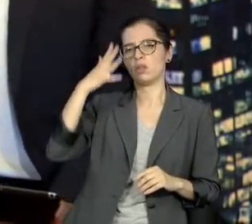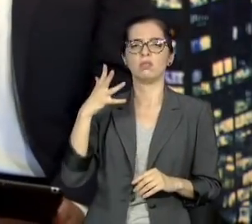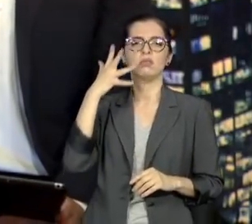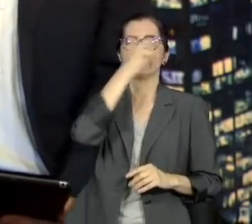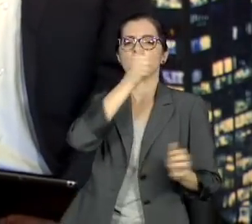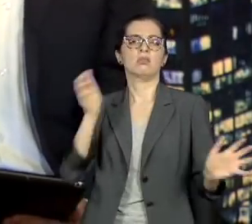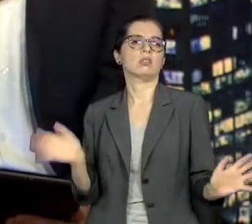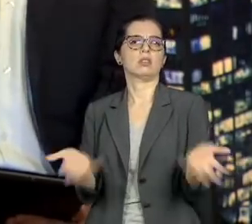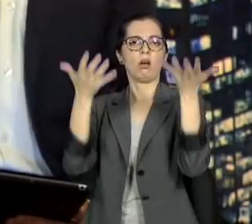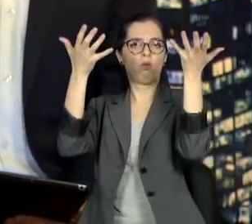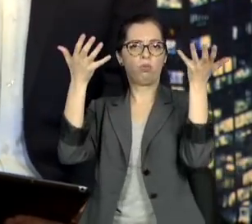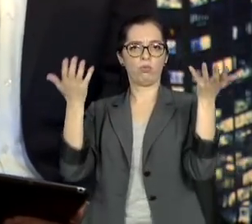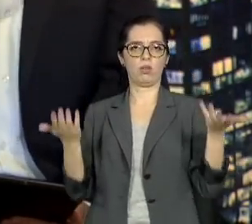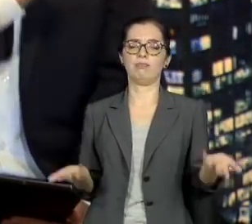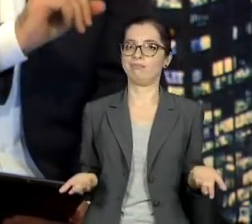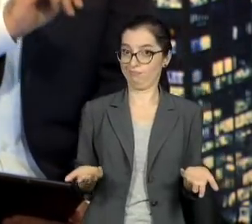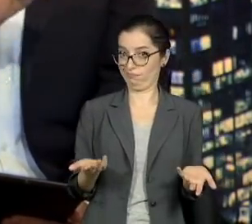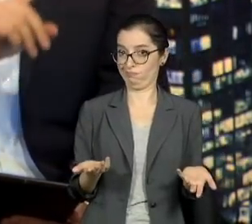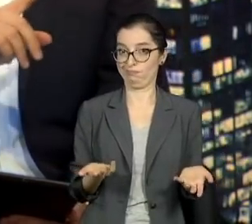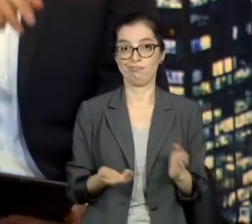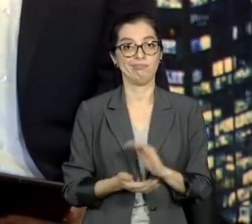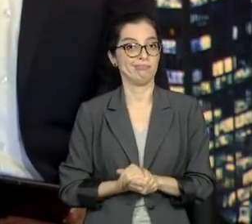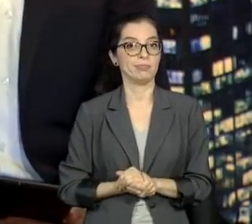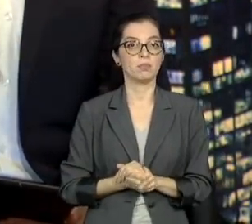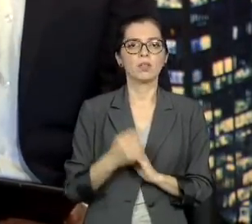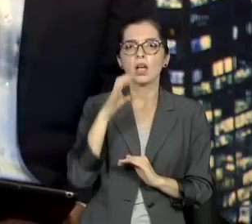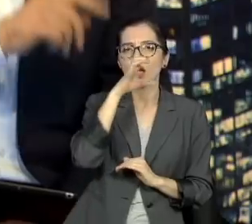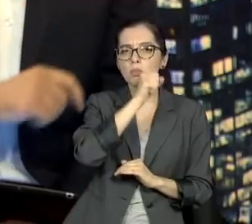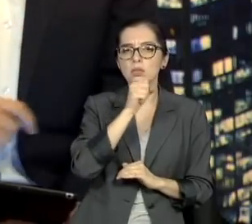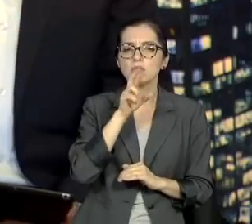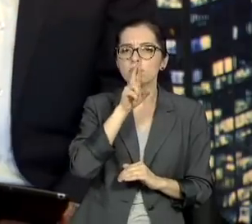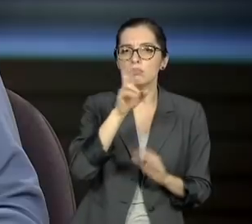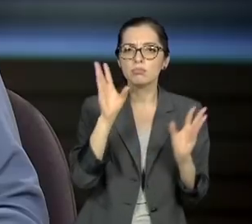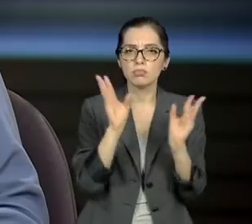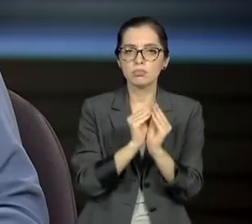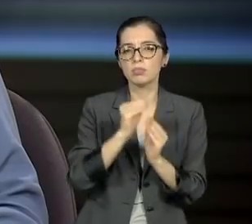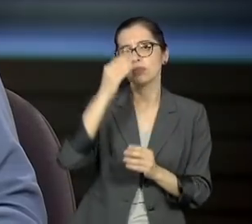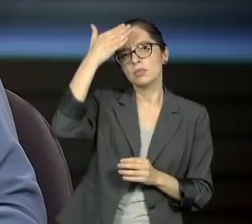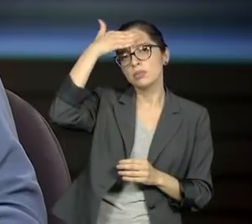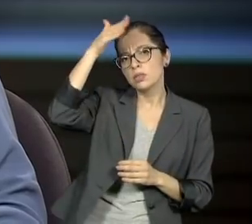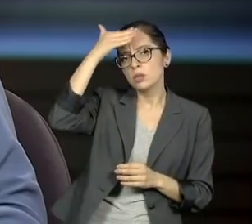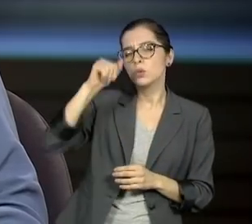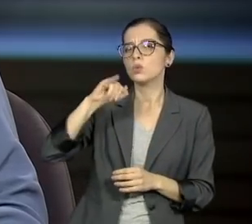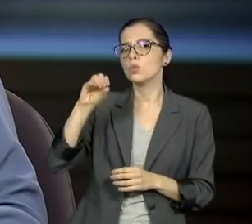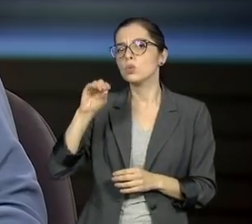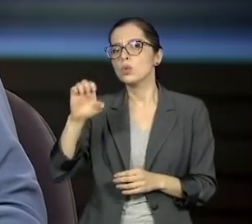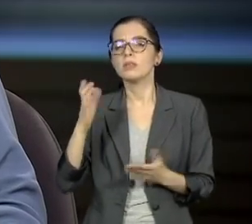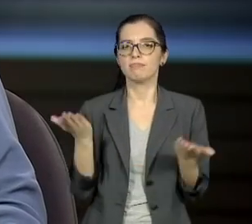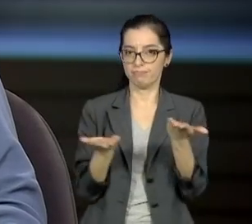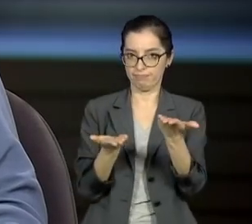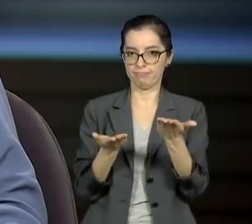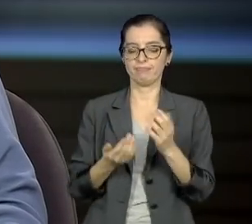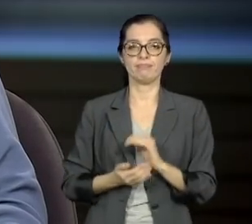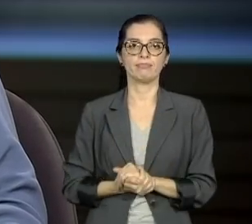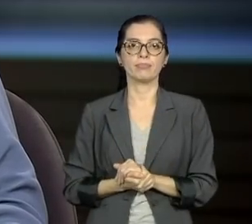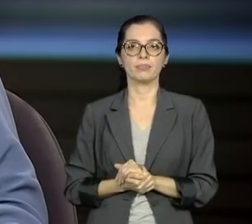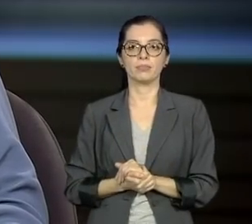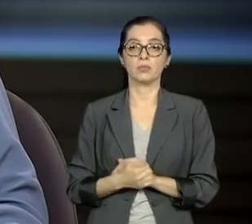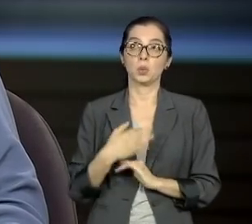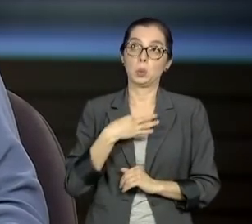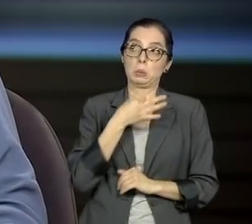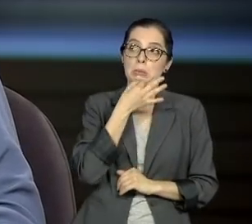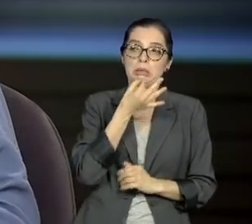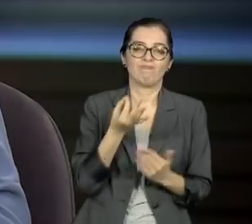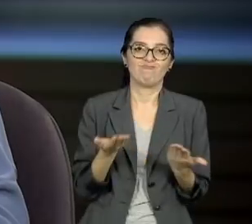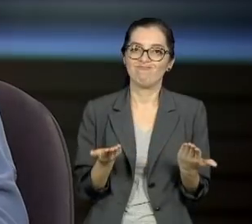objetiva para vocês duas, para uma palavra de resposta. Trump ou Biden? Não, eu prefiro, como diria a Glória Pires,